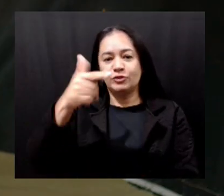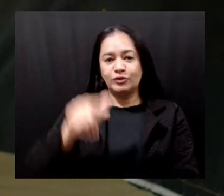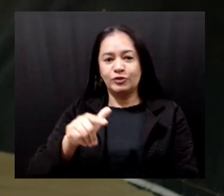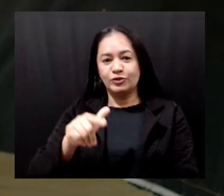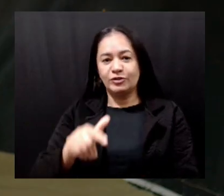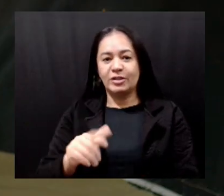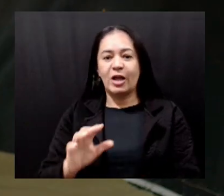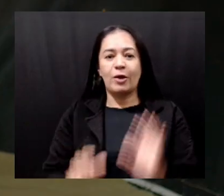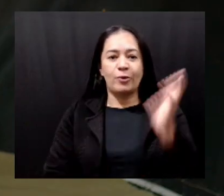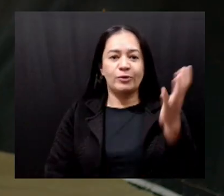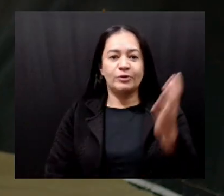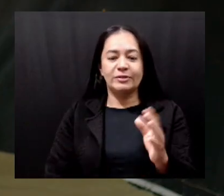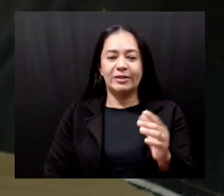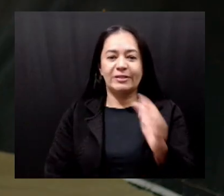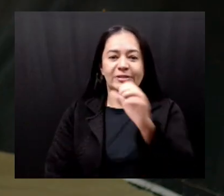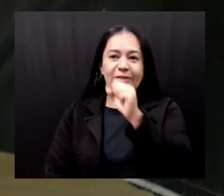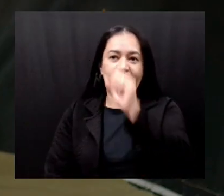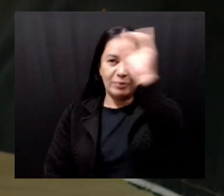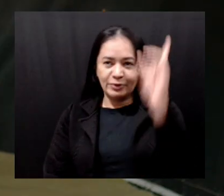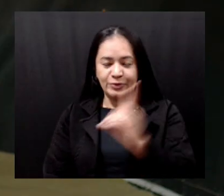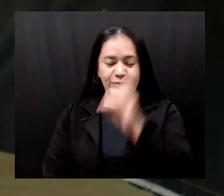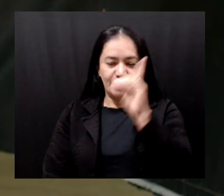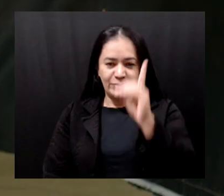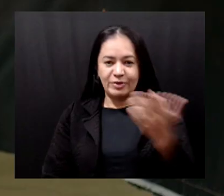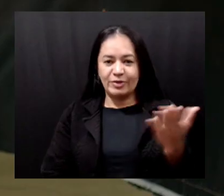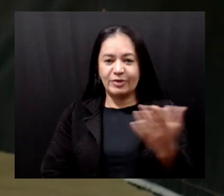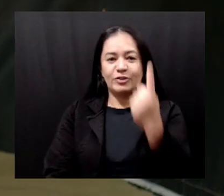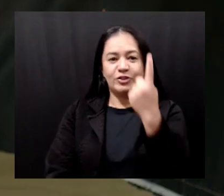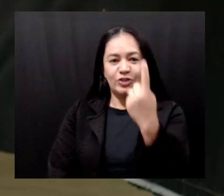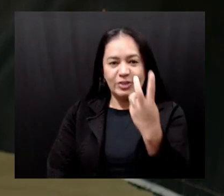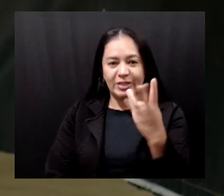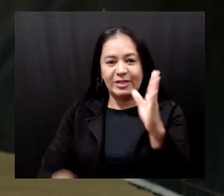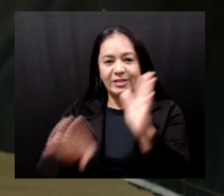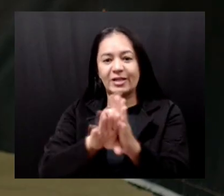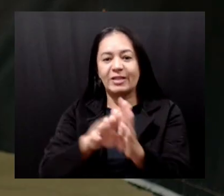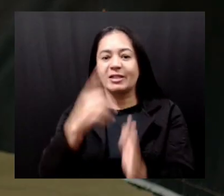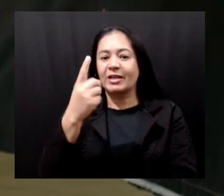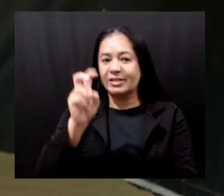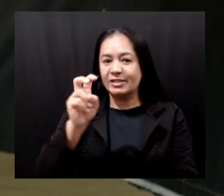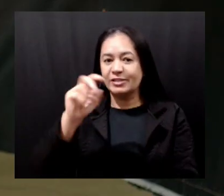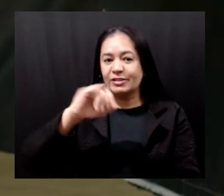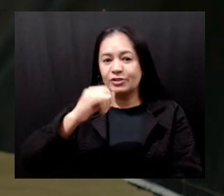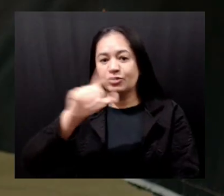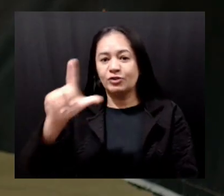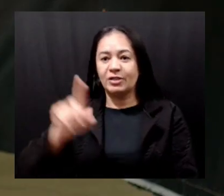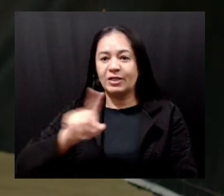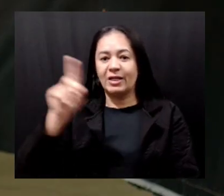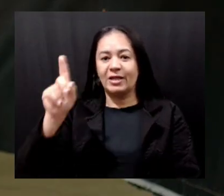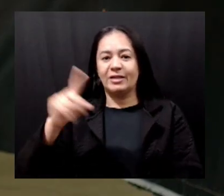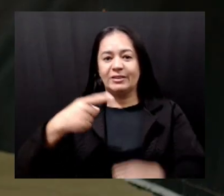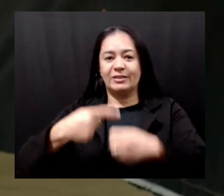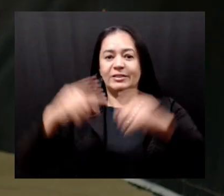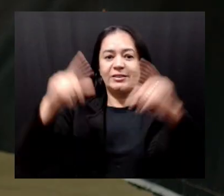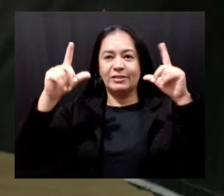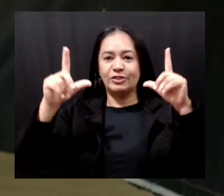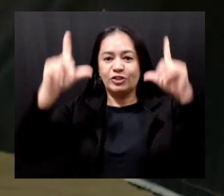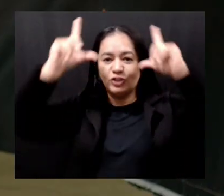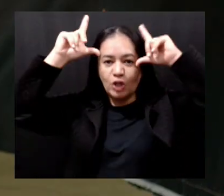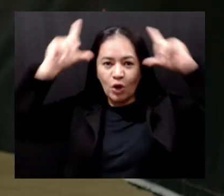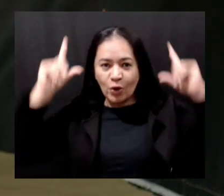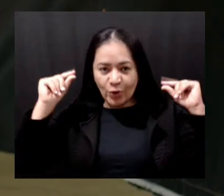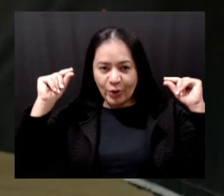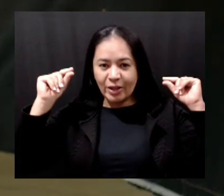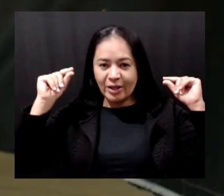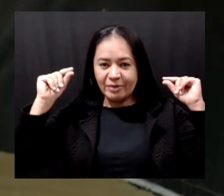final de semana, viu, gente? De 13 a 15 de julho, em Olambra, considerado um dos principais eventos nacionais